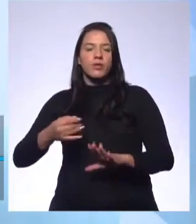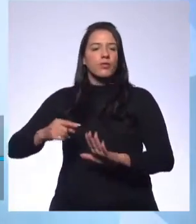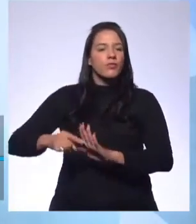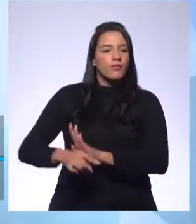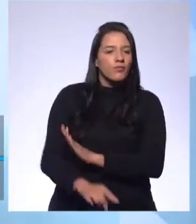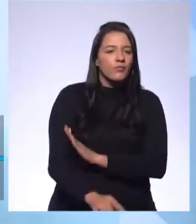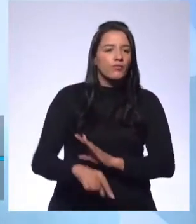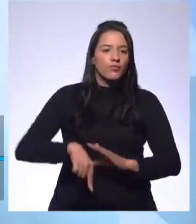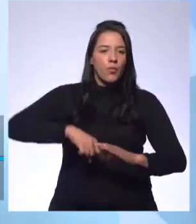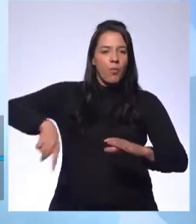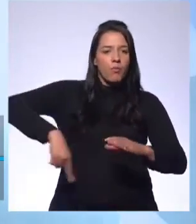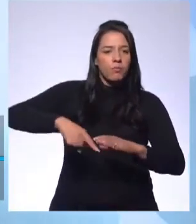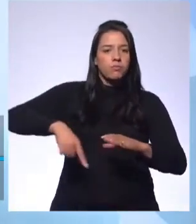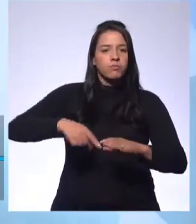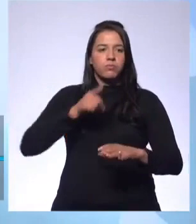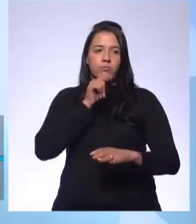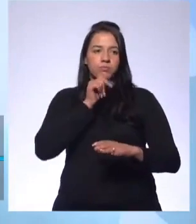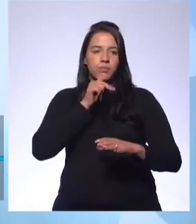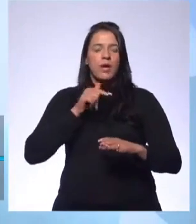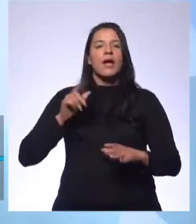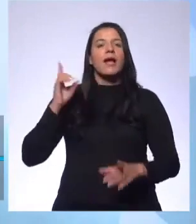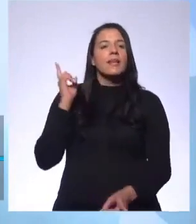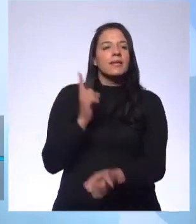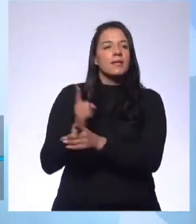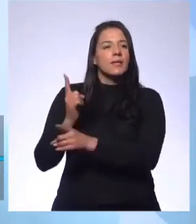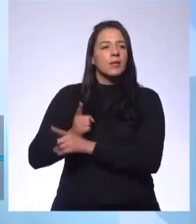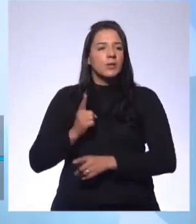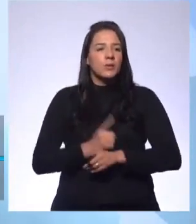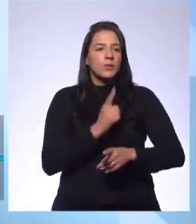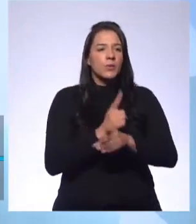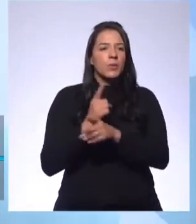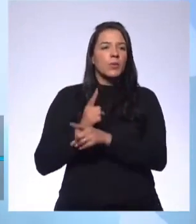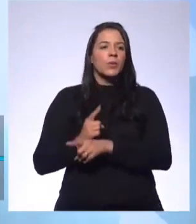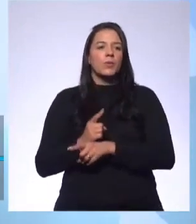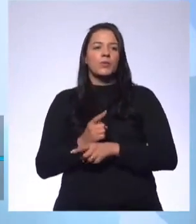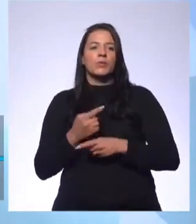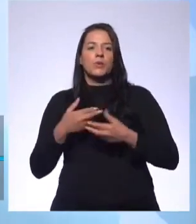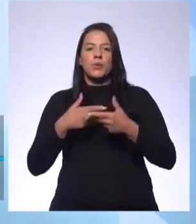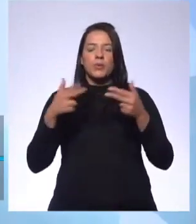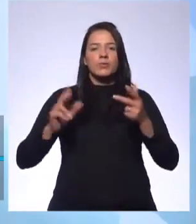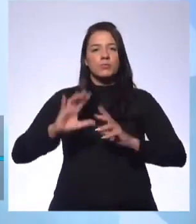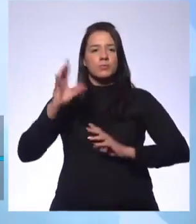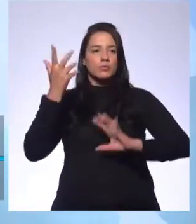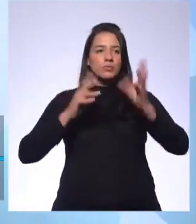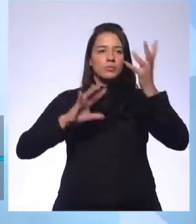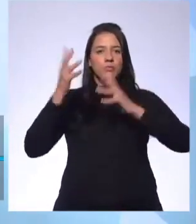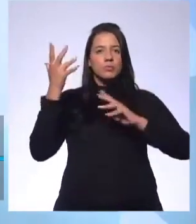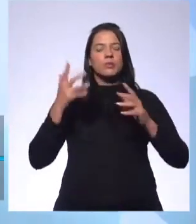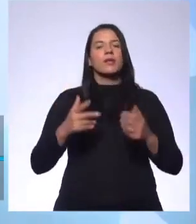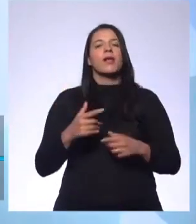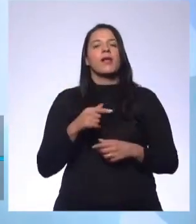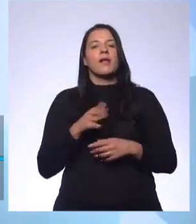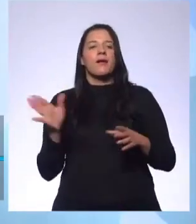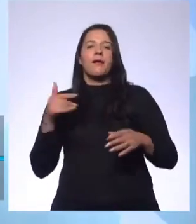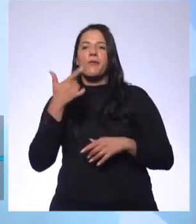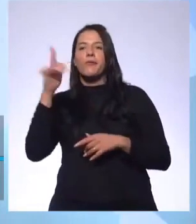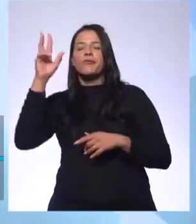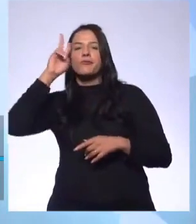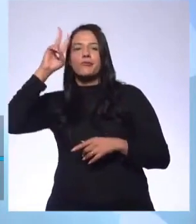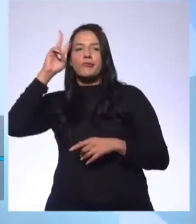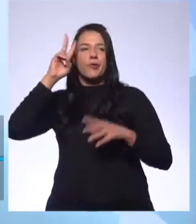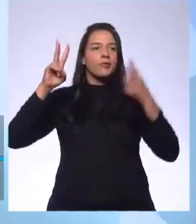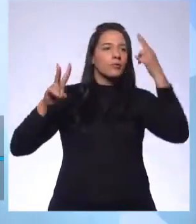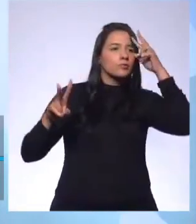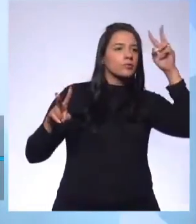vai pegar e nessa ela acaba encontrando seres fantásticos no meio do caminho, uma história vai se entrelaçando a outra,